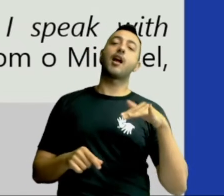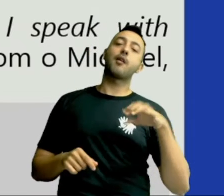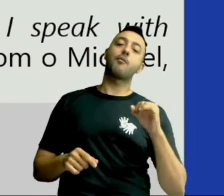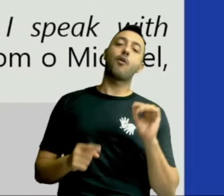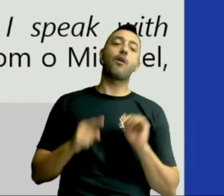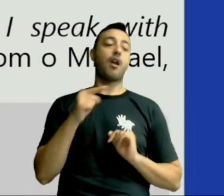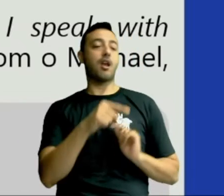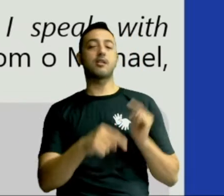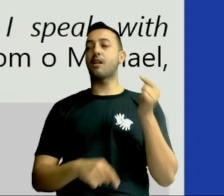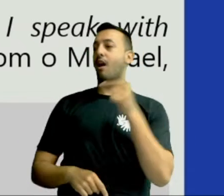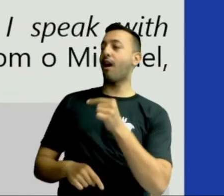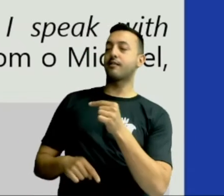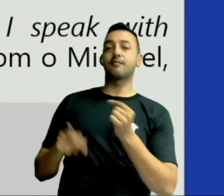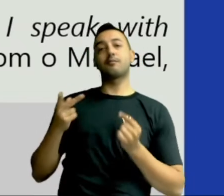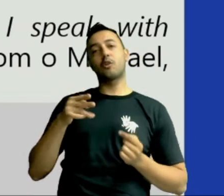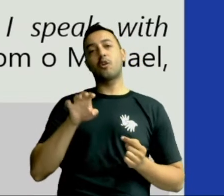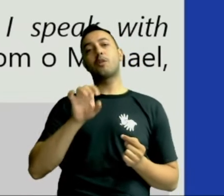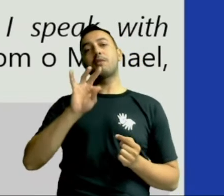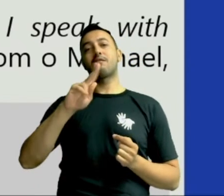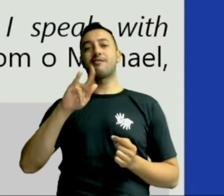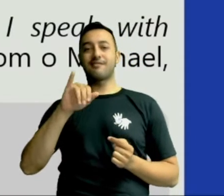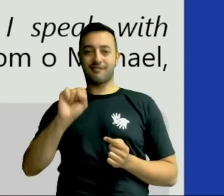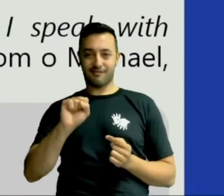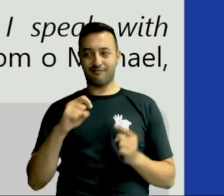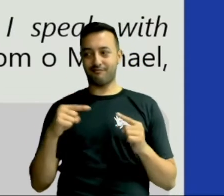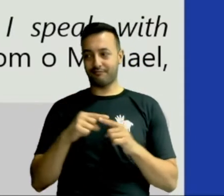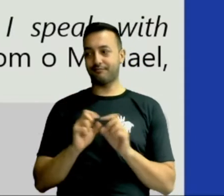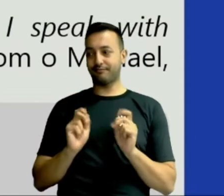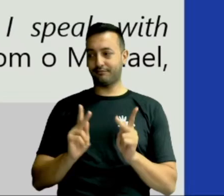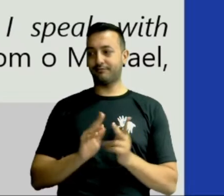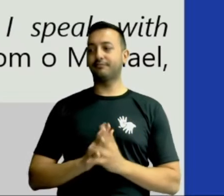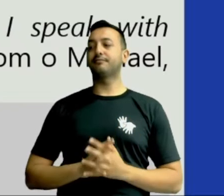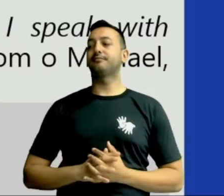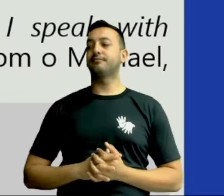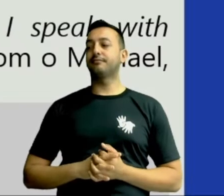Saimon o pronome utilizado é o disso ok